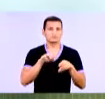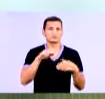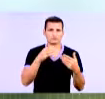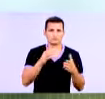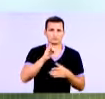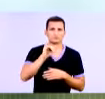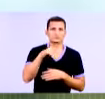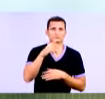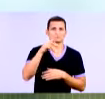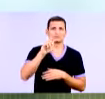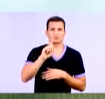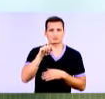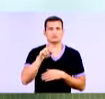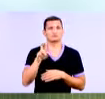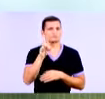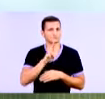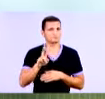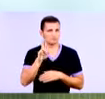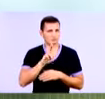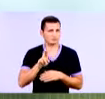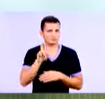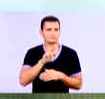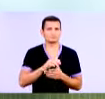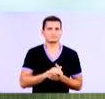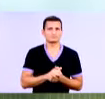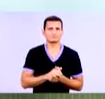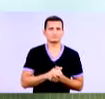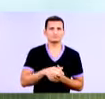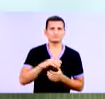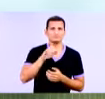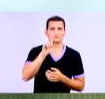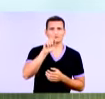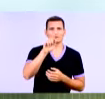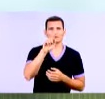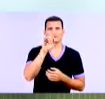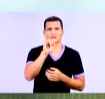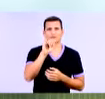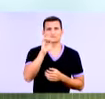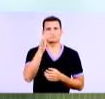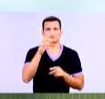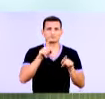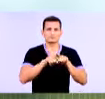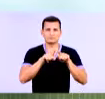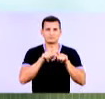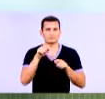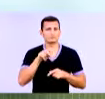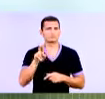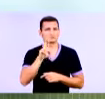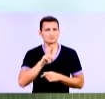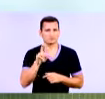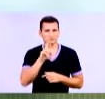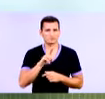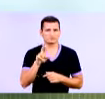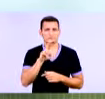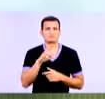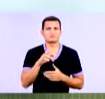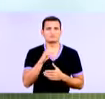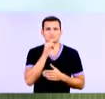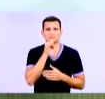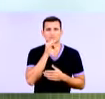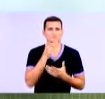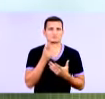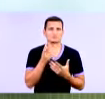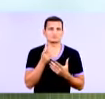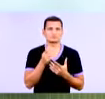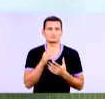JPEG é um formato muito utilizado, né? O formato GIF, ele é muito utilizado, por exemplo, para construção